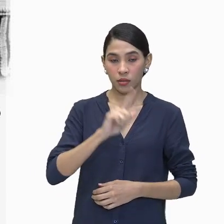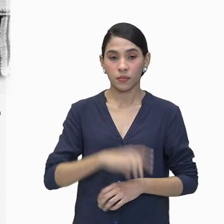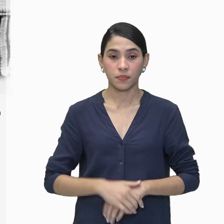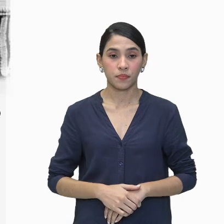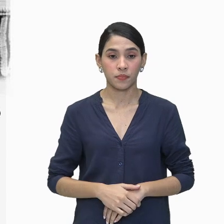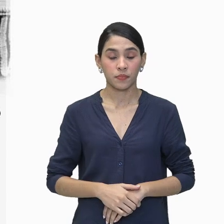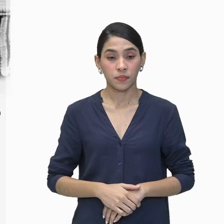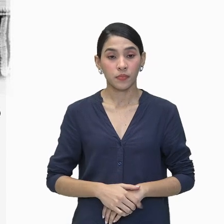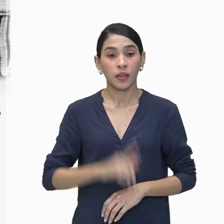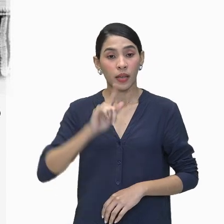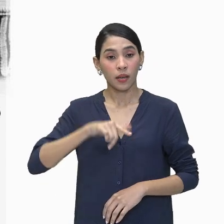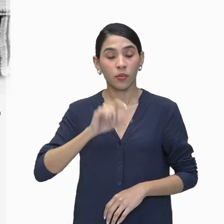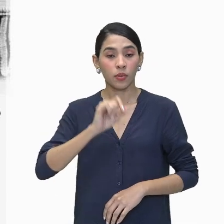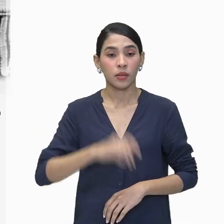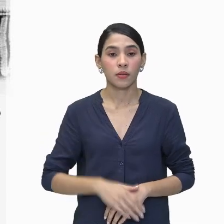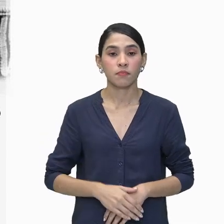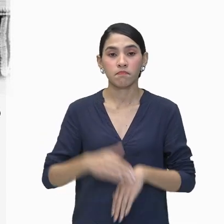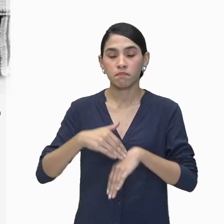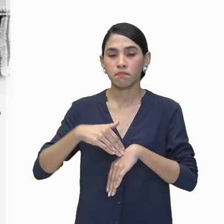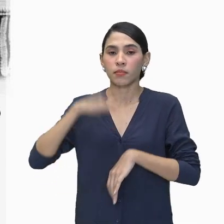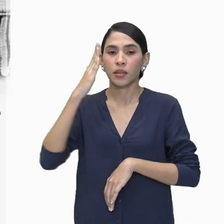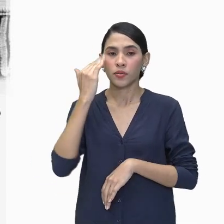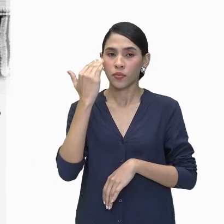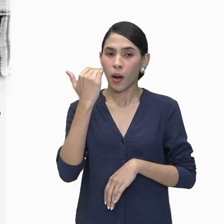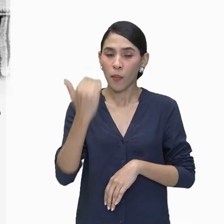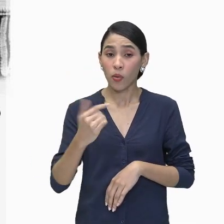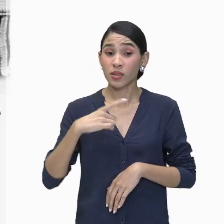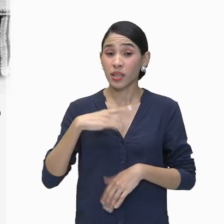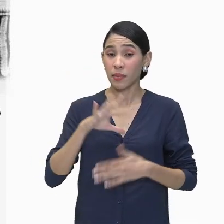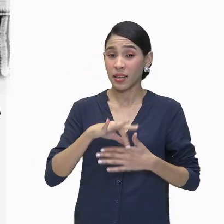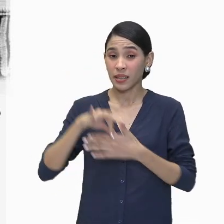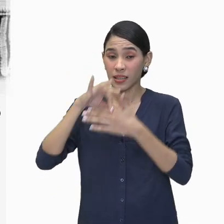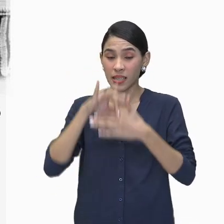né, considerado um dos grandes líderes desse movimento e que